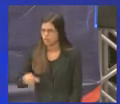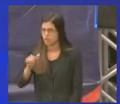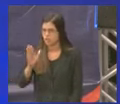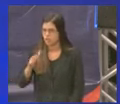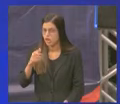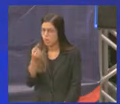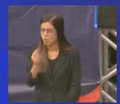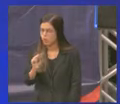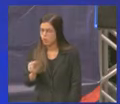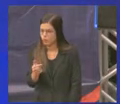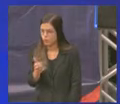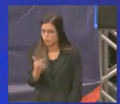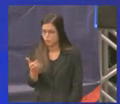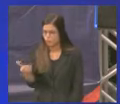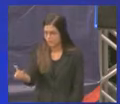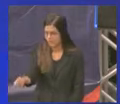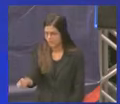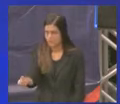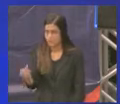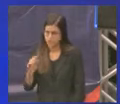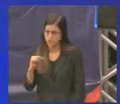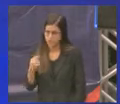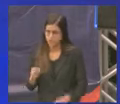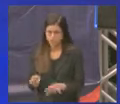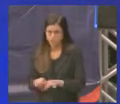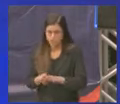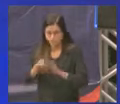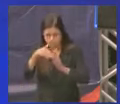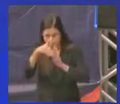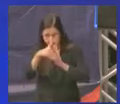1,16. Né? E a gente vai chegar lá, provavelmente. A gente vai chegar a